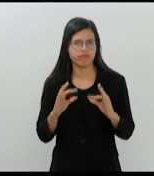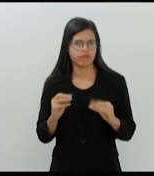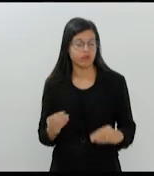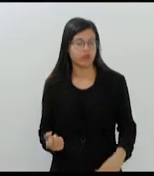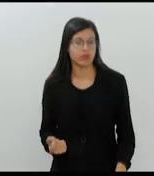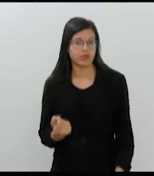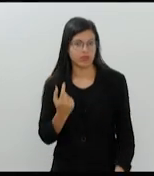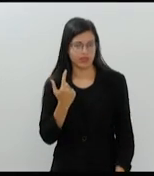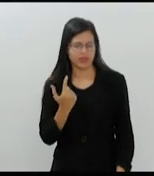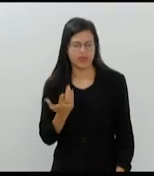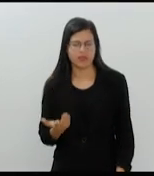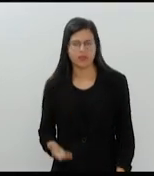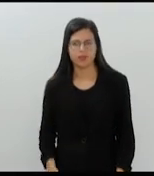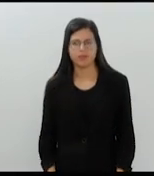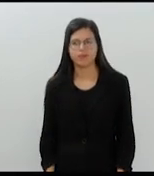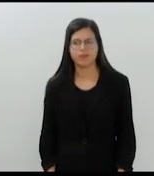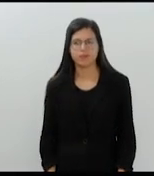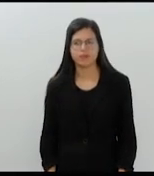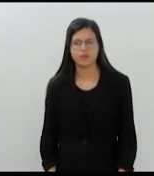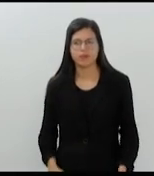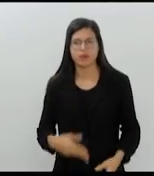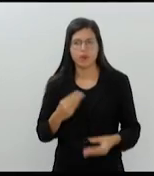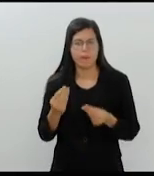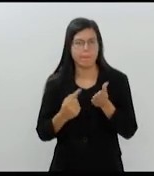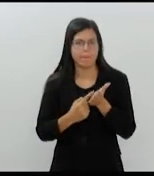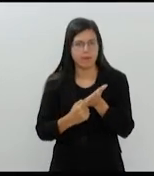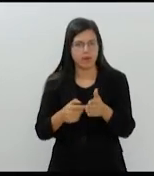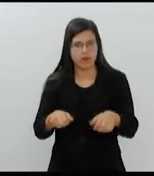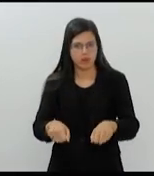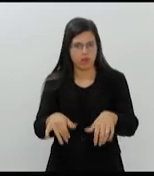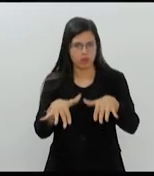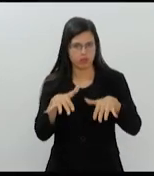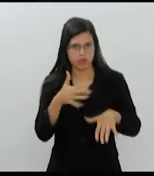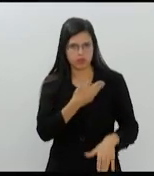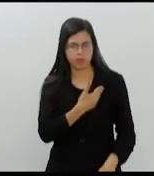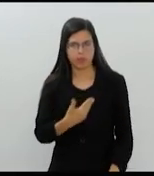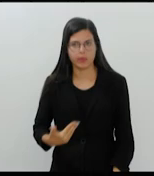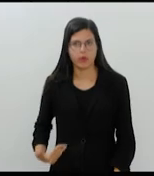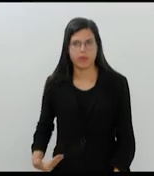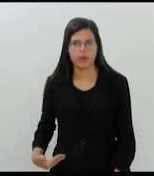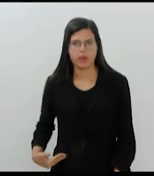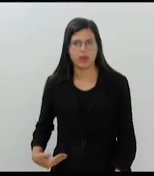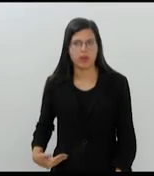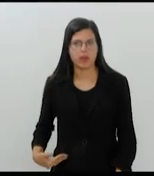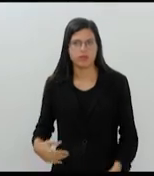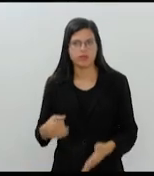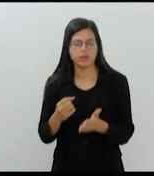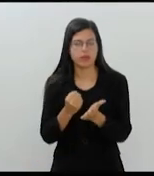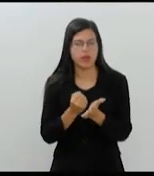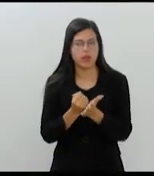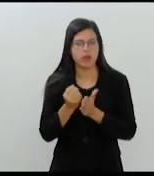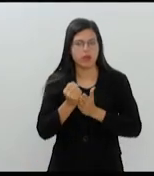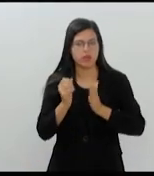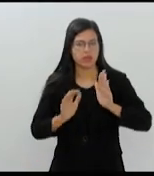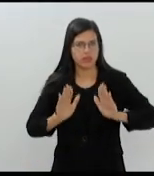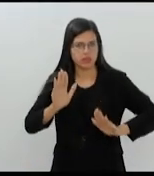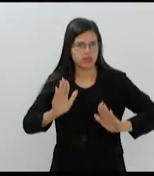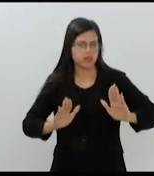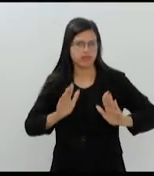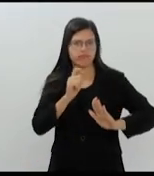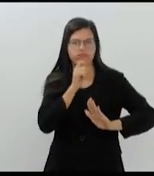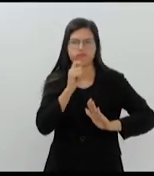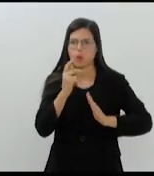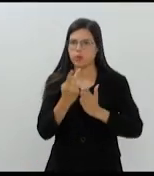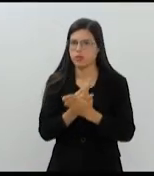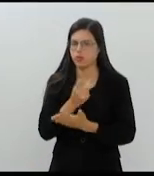estranho. E, como está marcada a audiência pública, a licitação ainda não ocorreu, e o